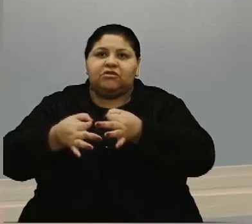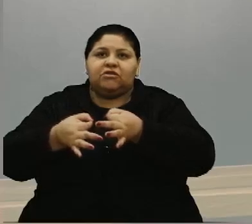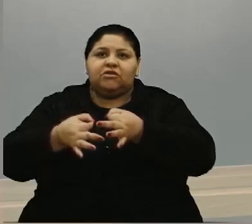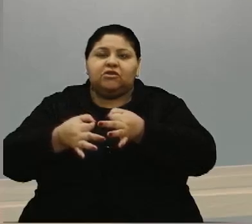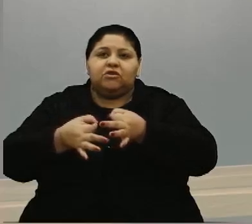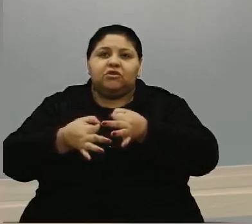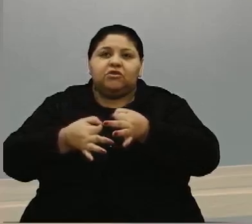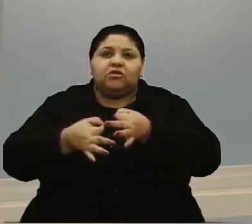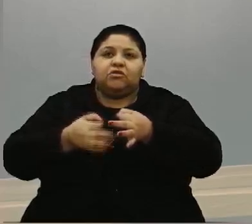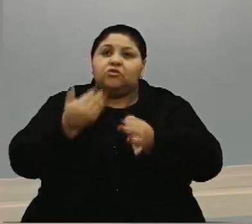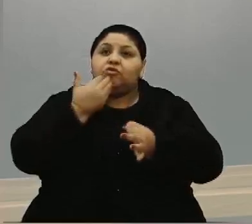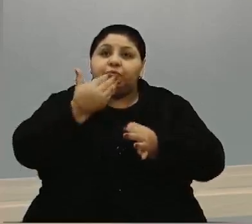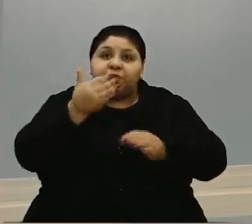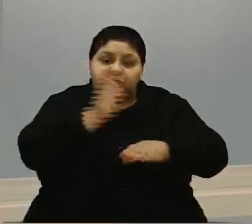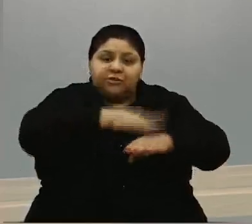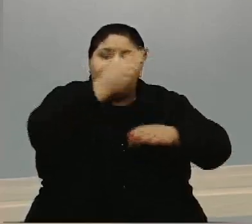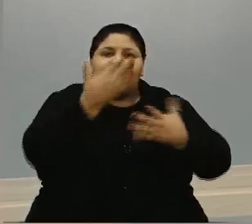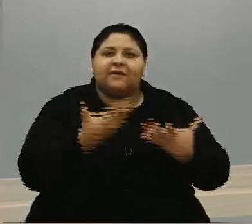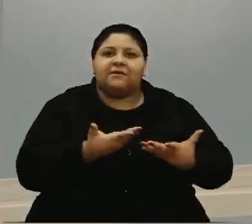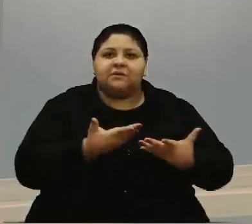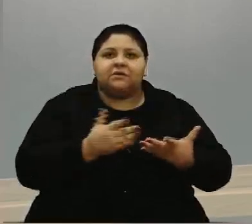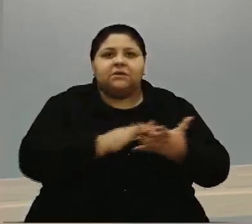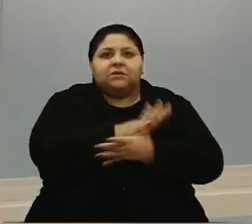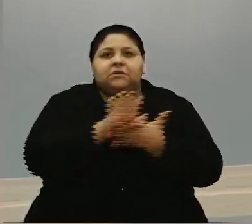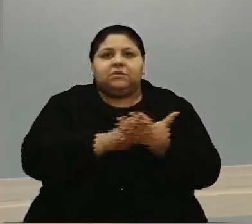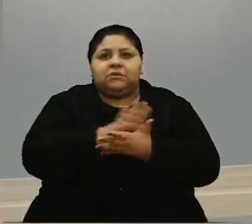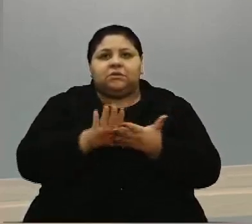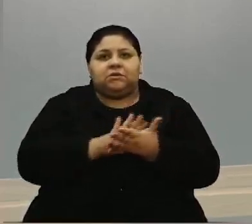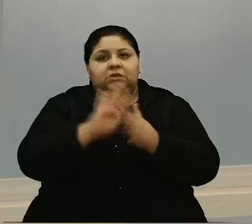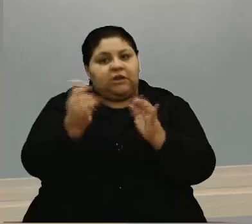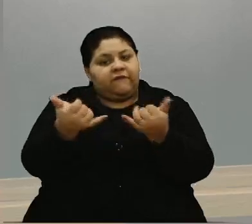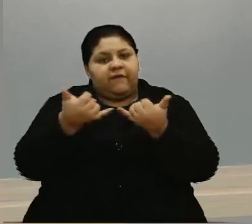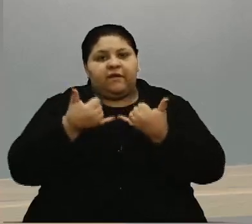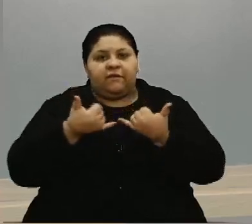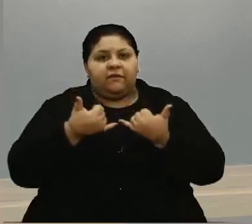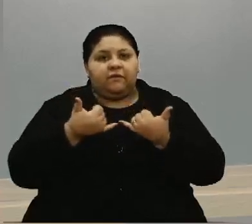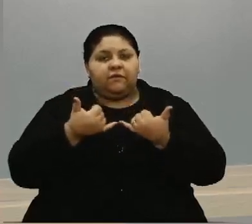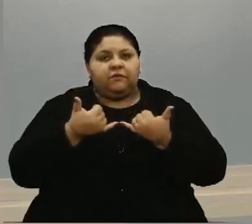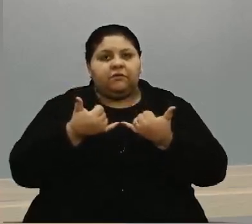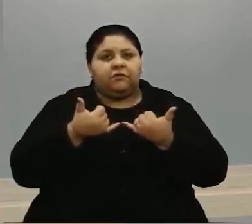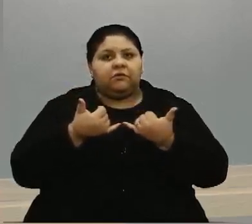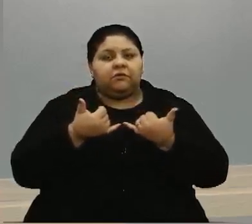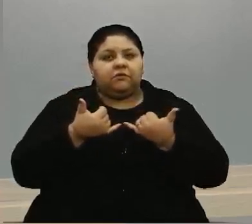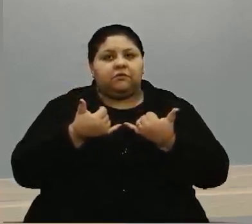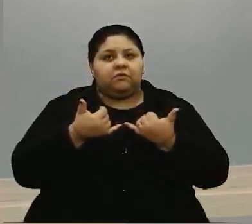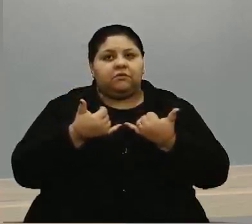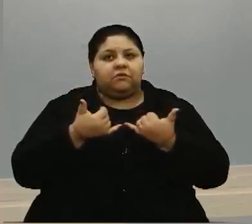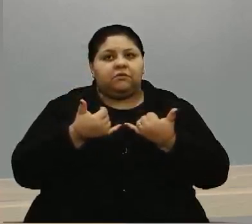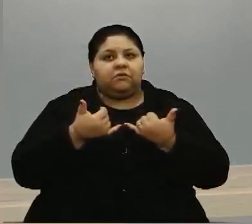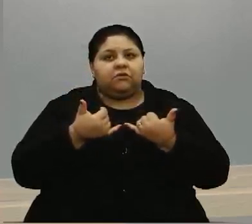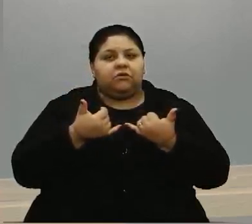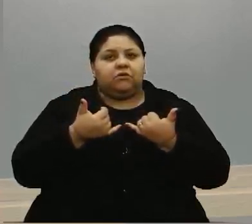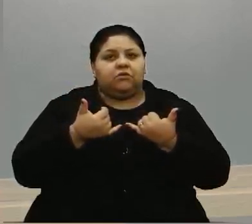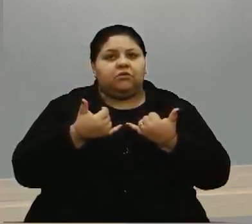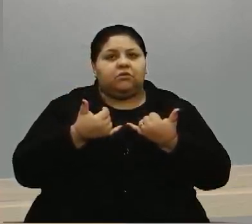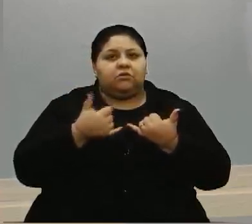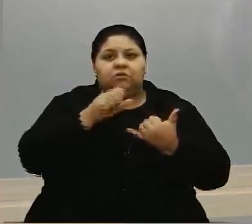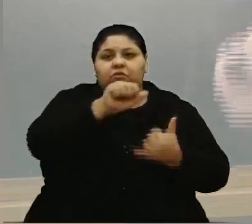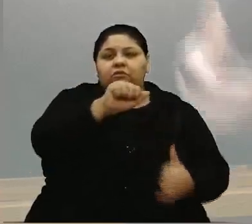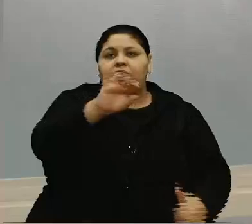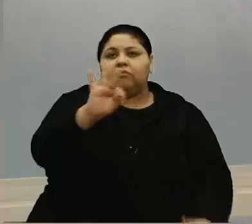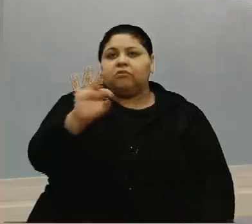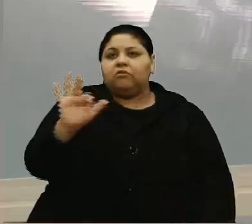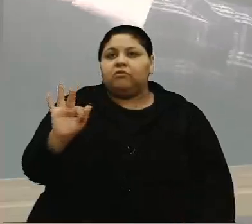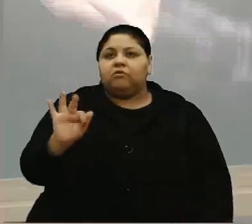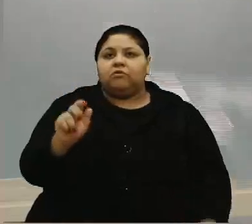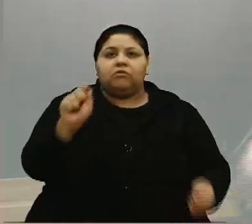extraordinário. Então, ninguém venha me falar aqui de questão de... O STF